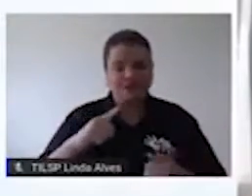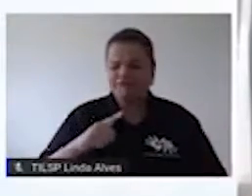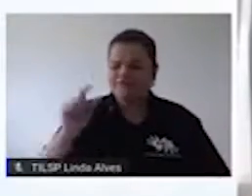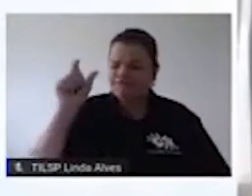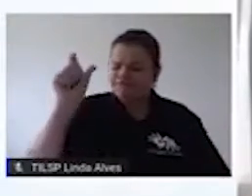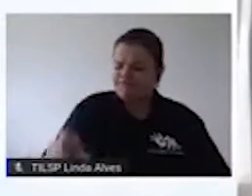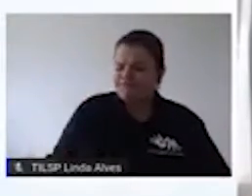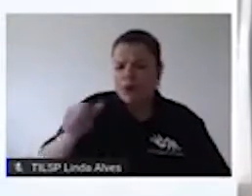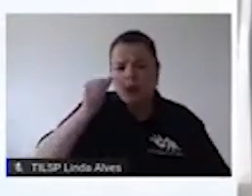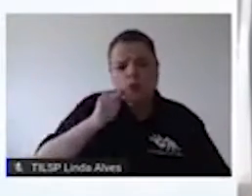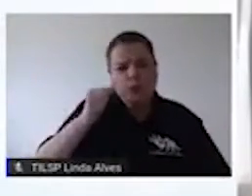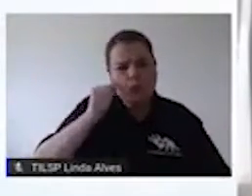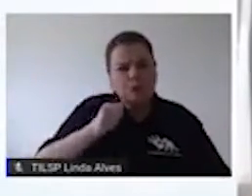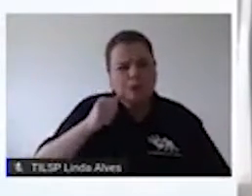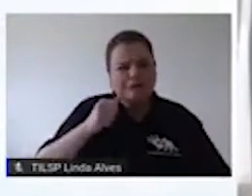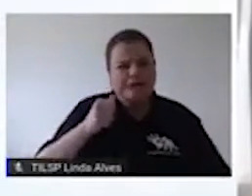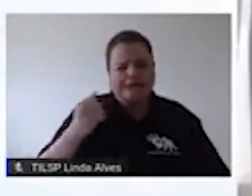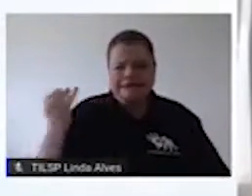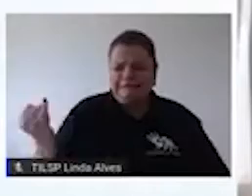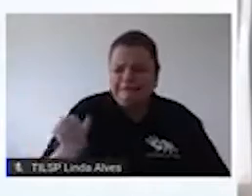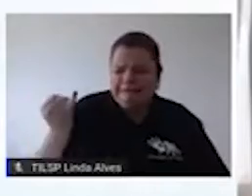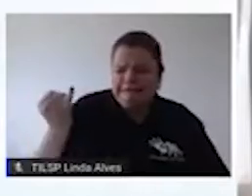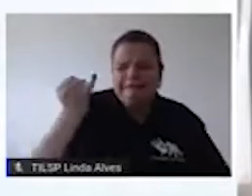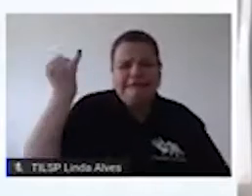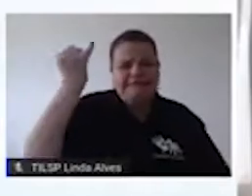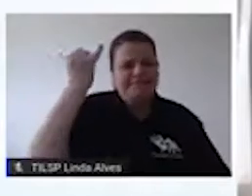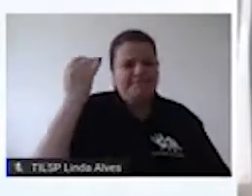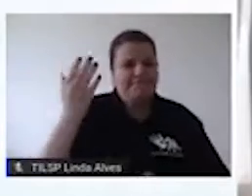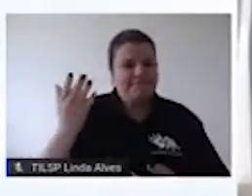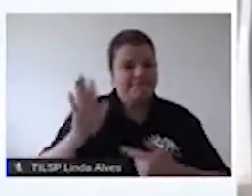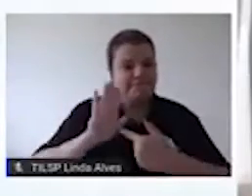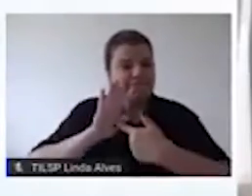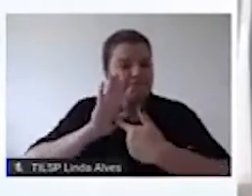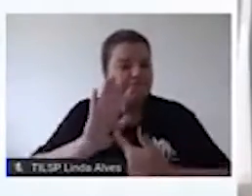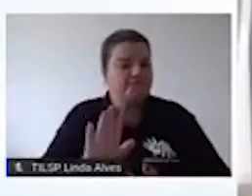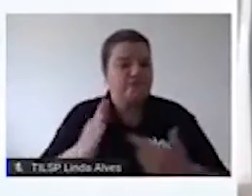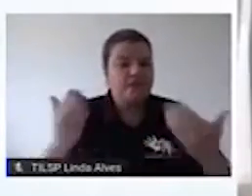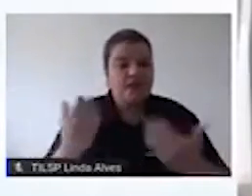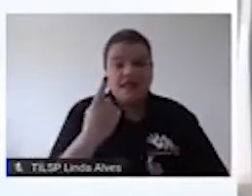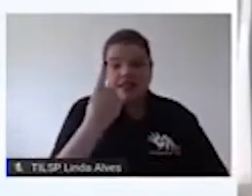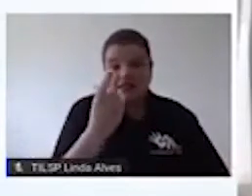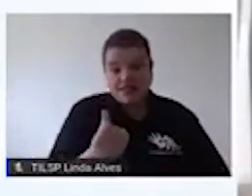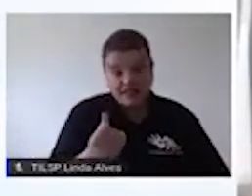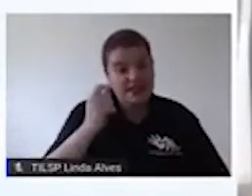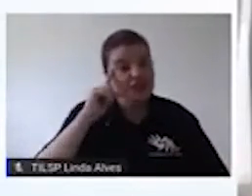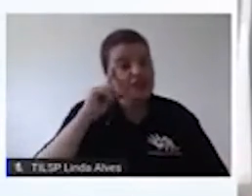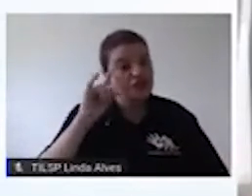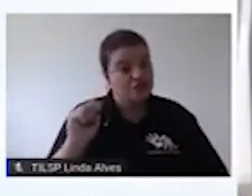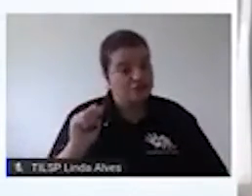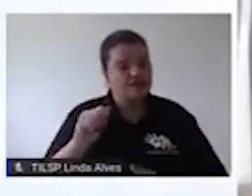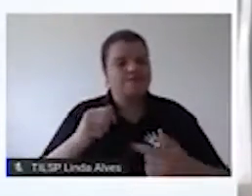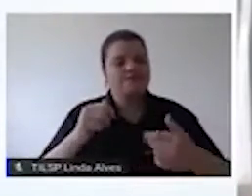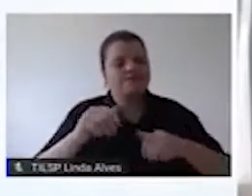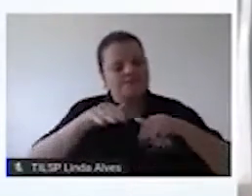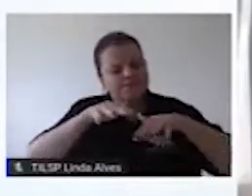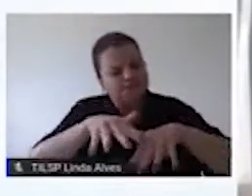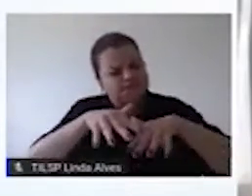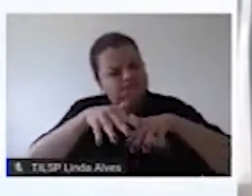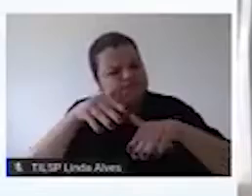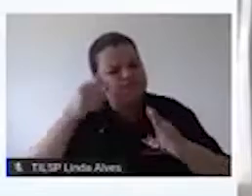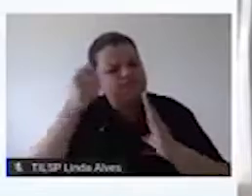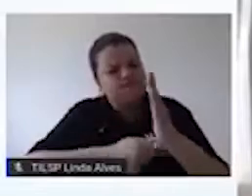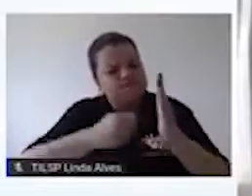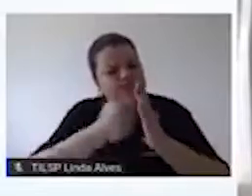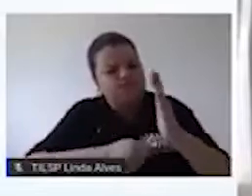mulheres extremamente representativas, porque estamos nos 16 dias de ativismo, que representa